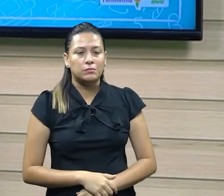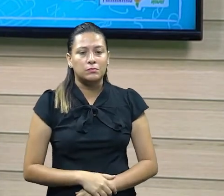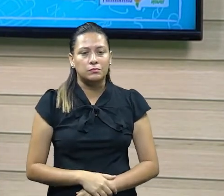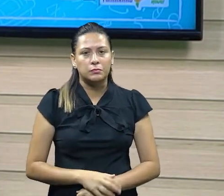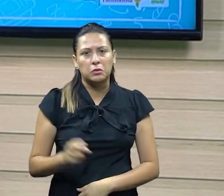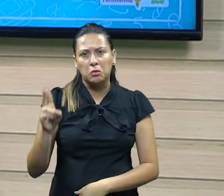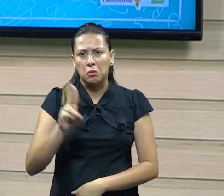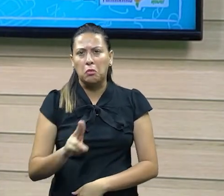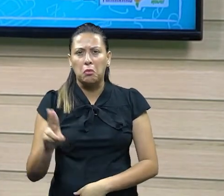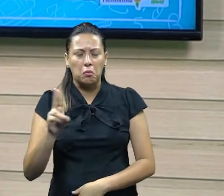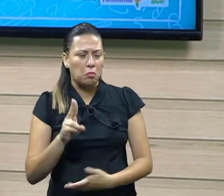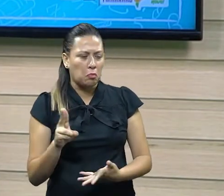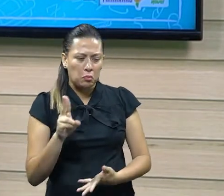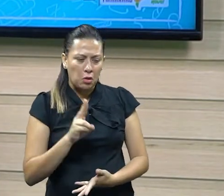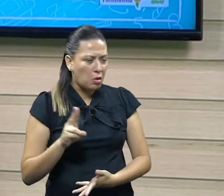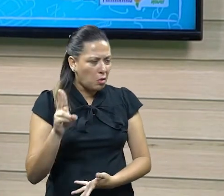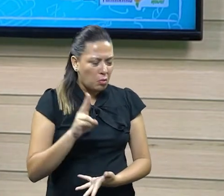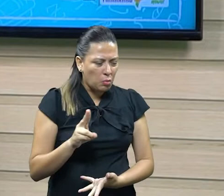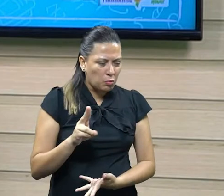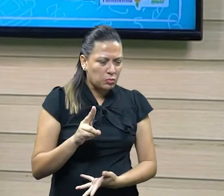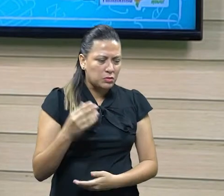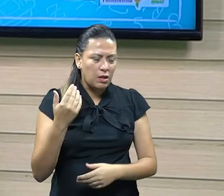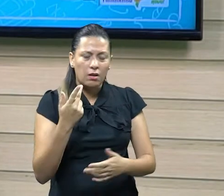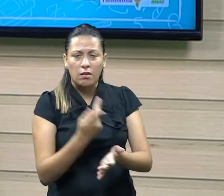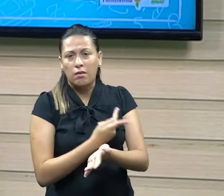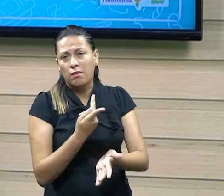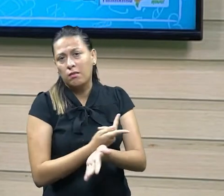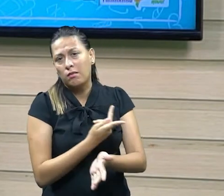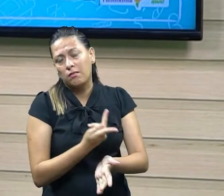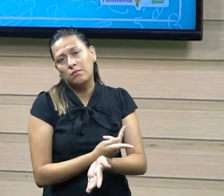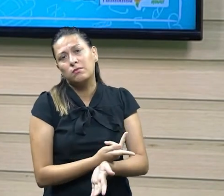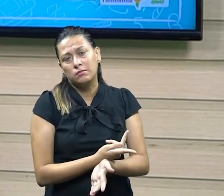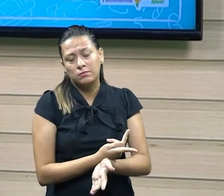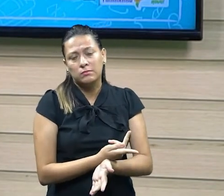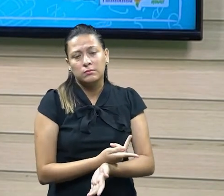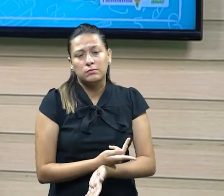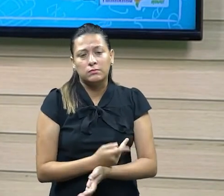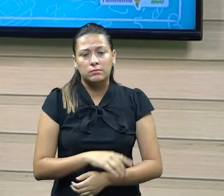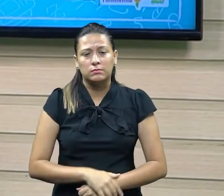do aparelho ou do equipamento, por conta disso pode